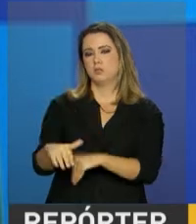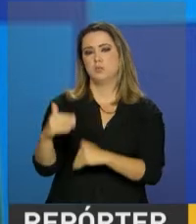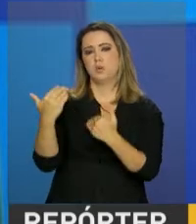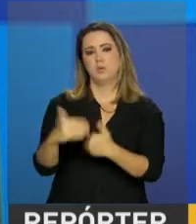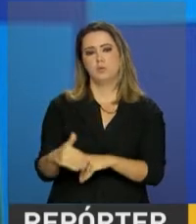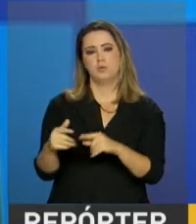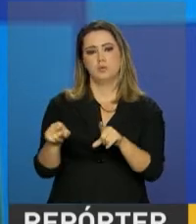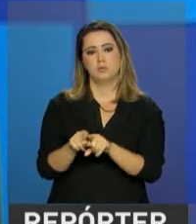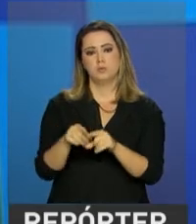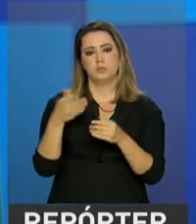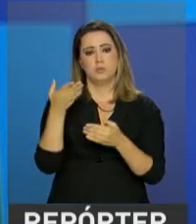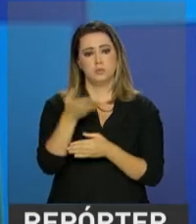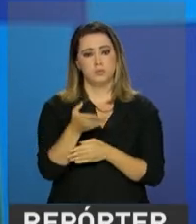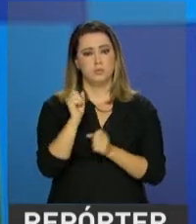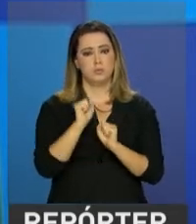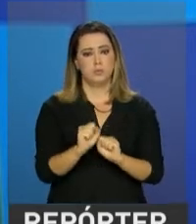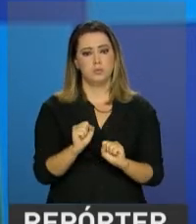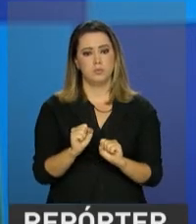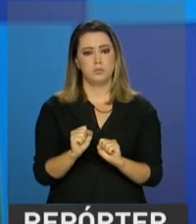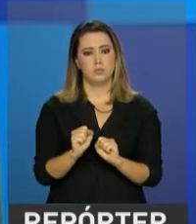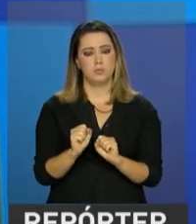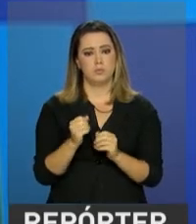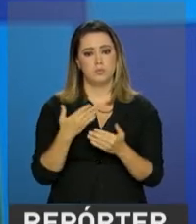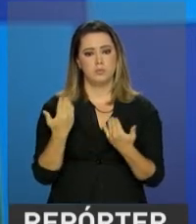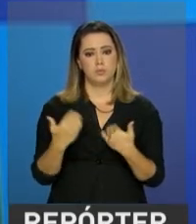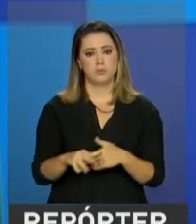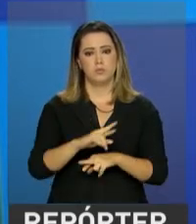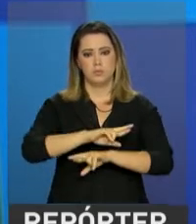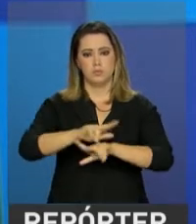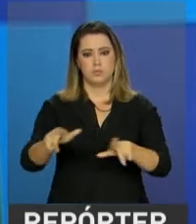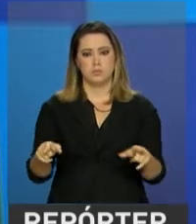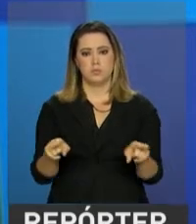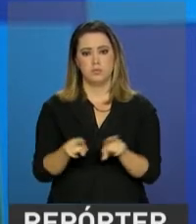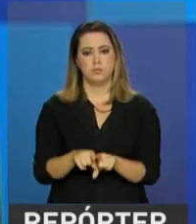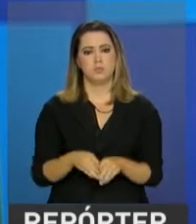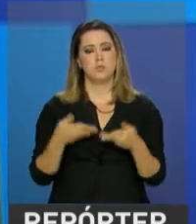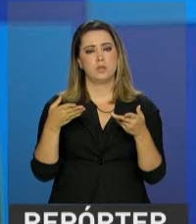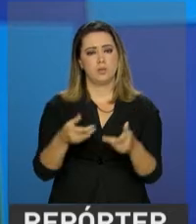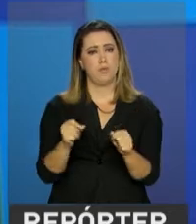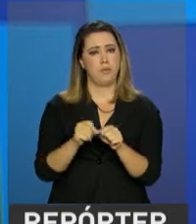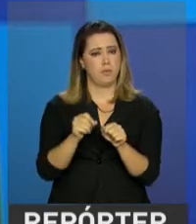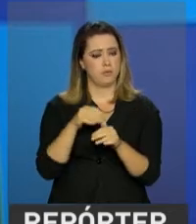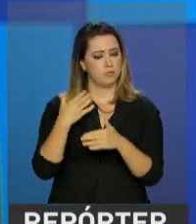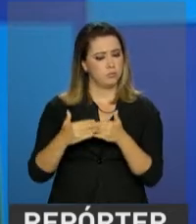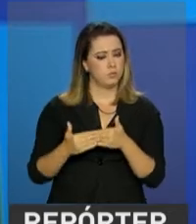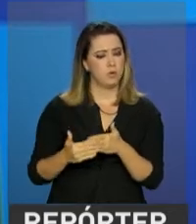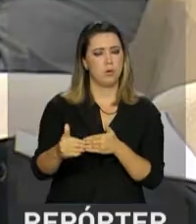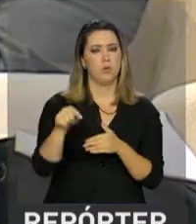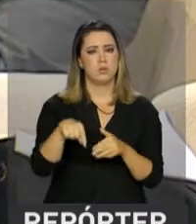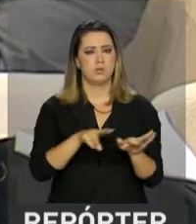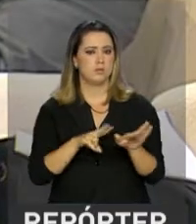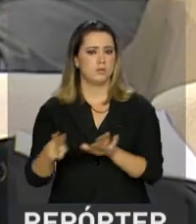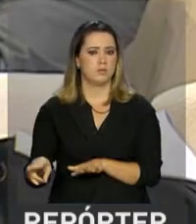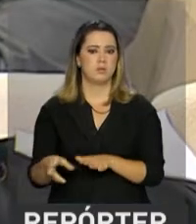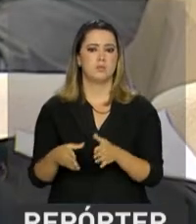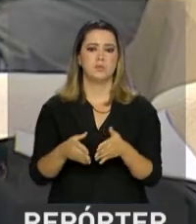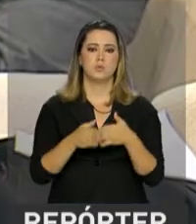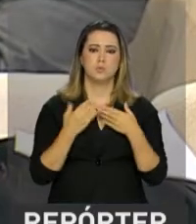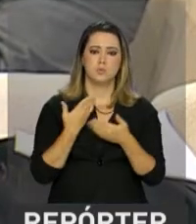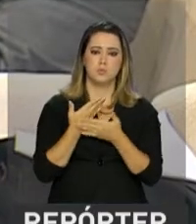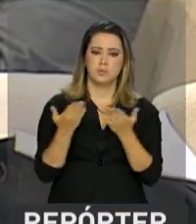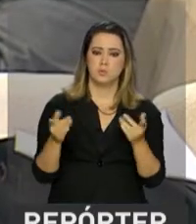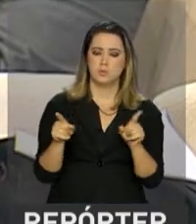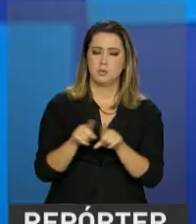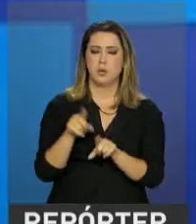na aplicação da prova o das provas dos exames que o faça ao longo da semana recomendação com